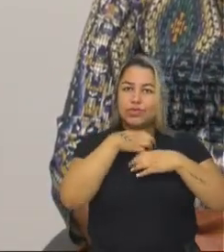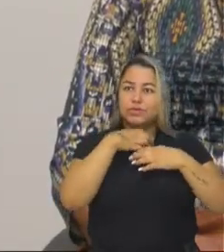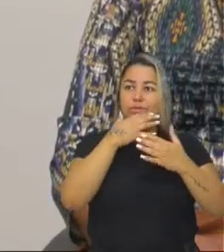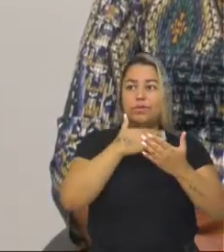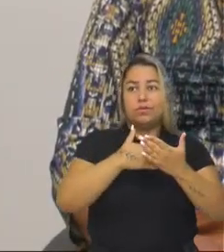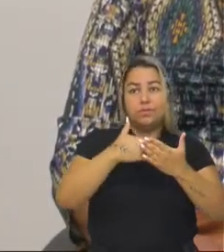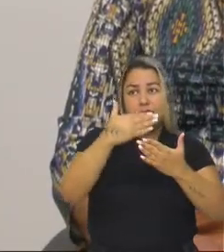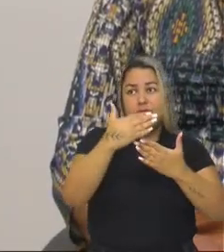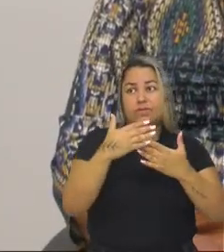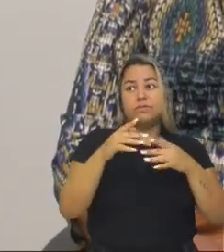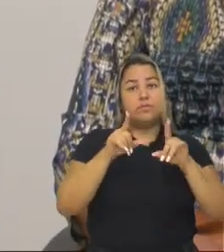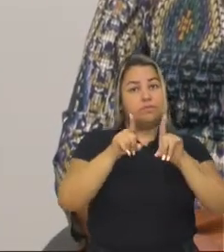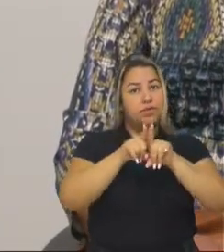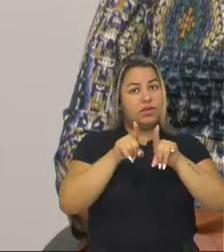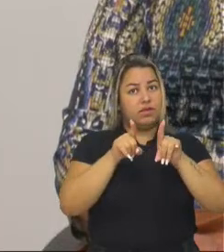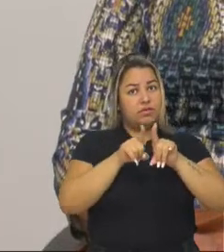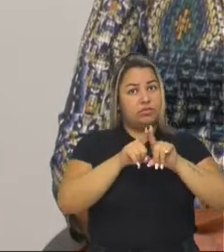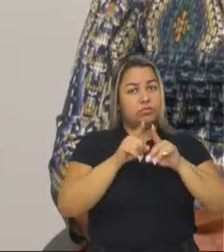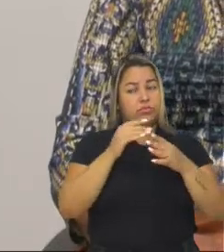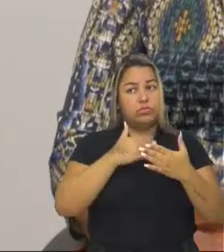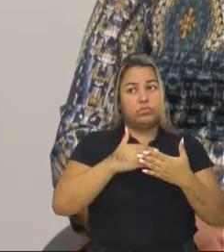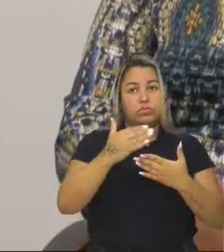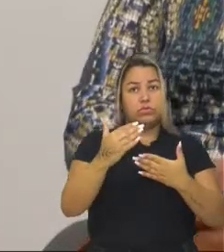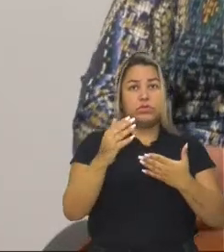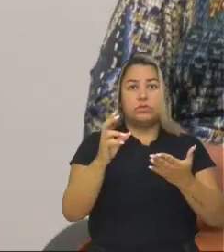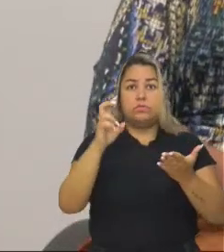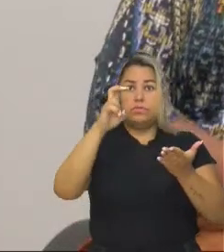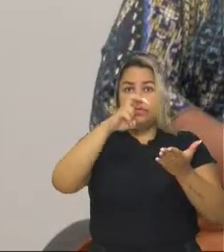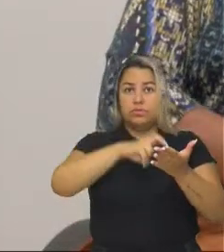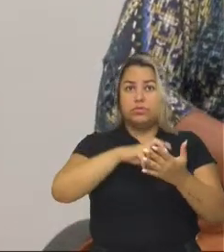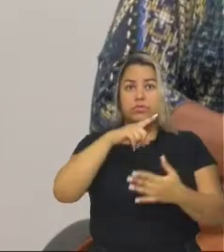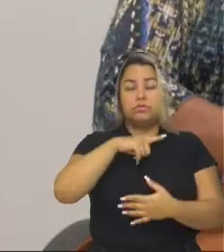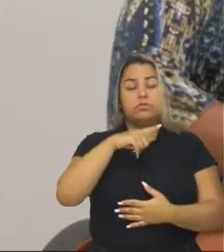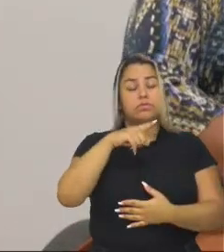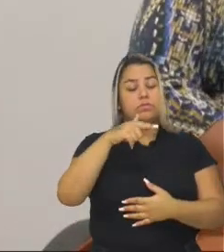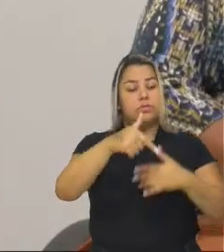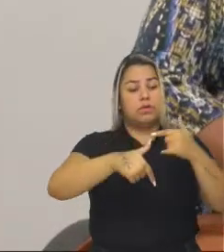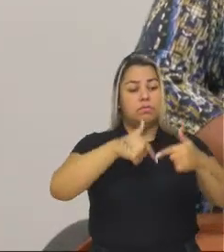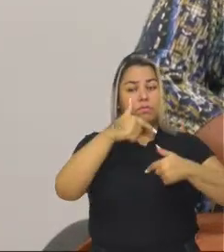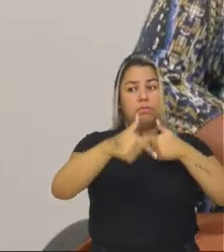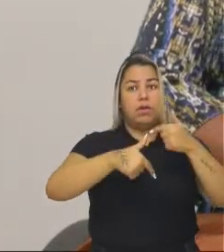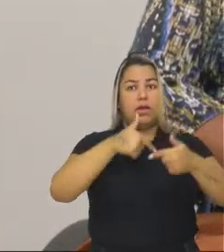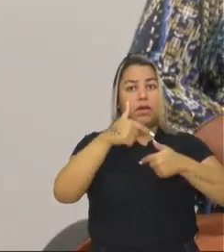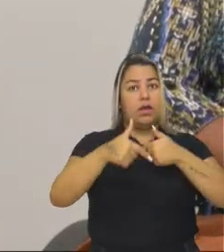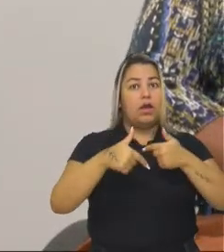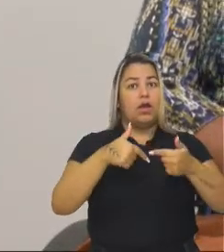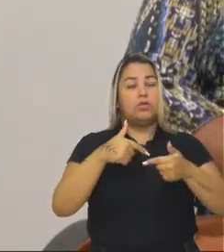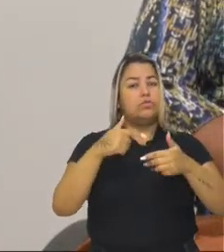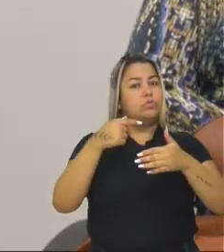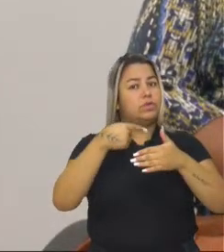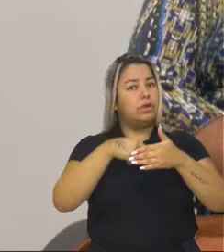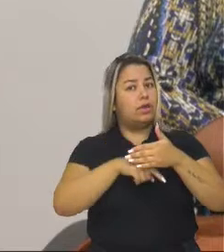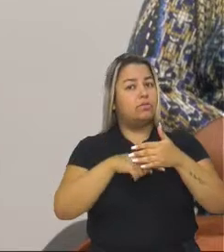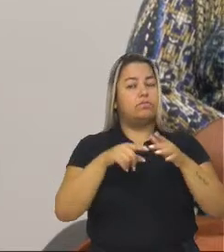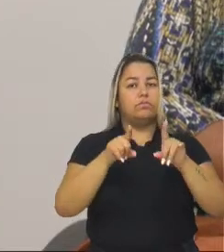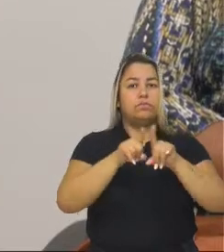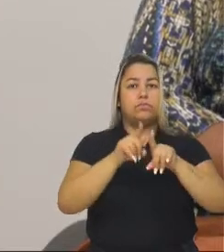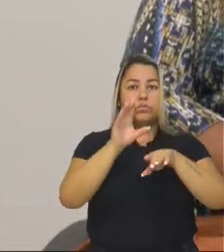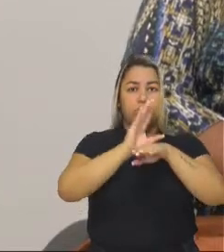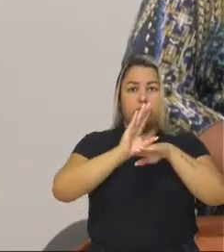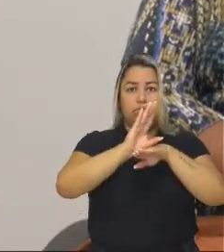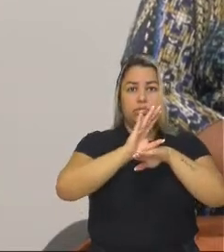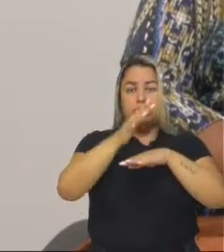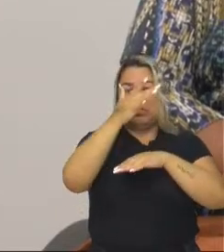começar esse momento da tarde, né, durante a manhã, a gente teve um trabalho interno entre as pessoas trans que compomos o sistema Conselhos. Então, quando a